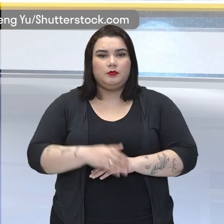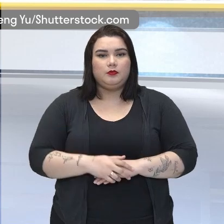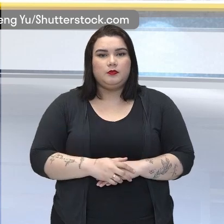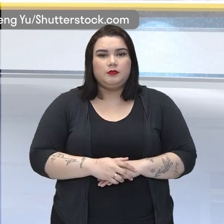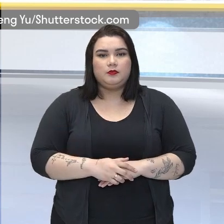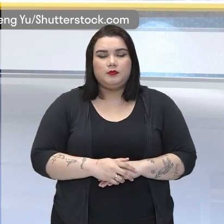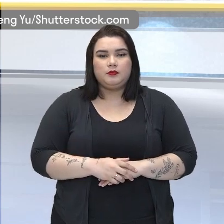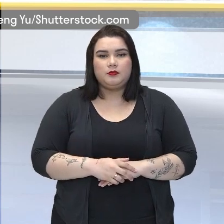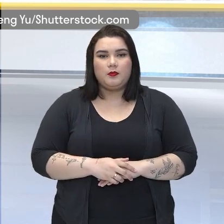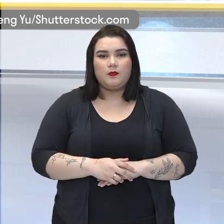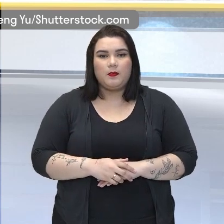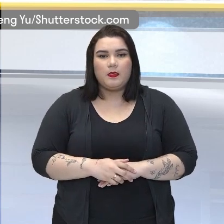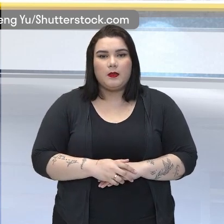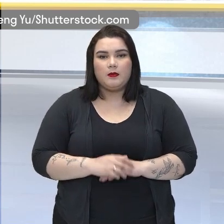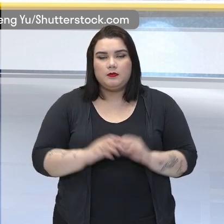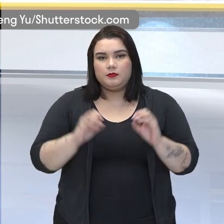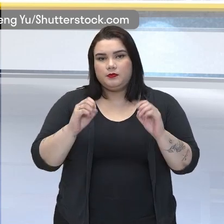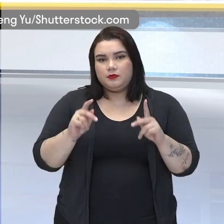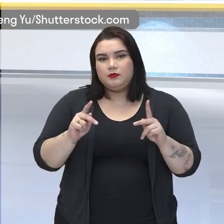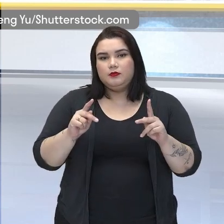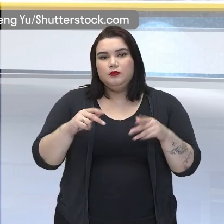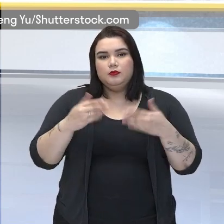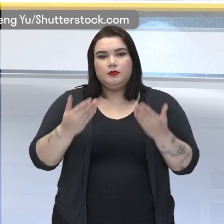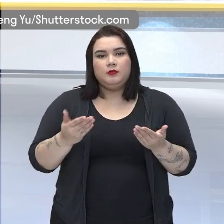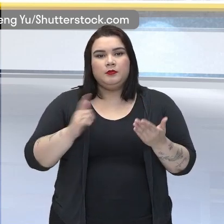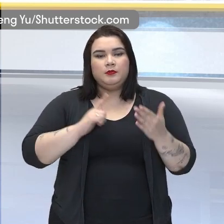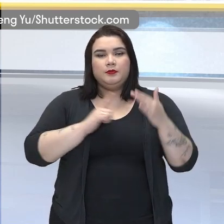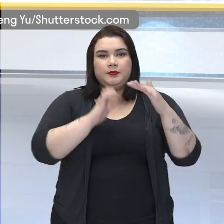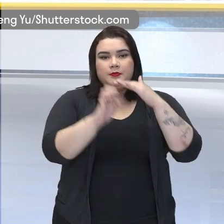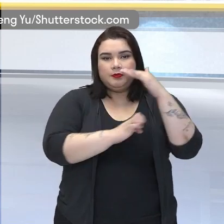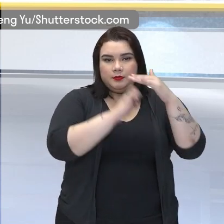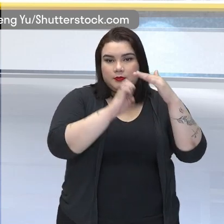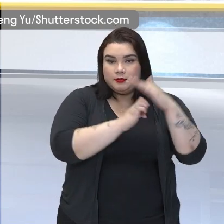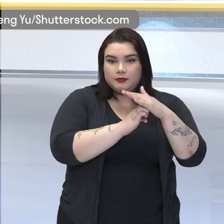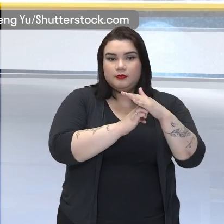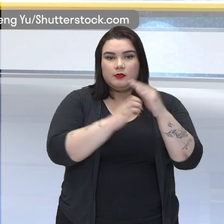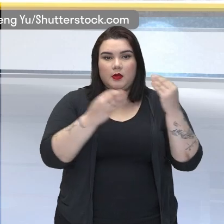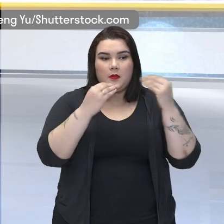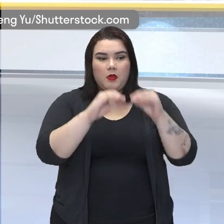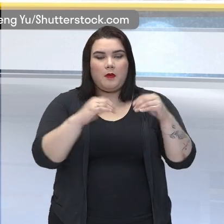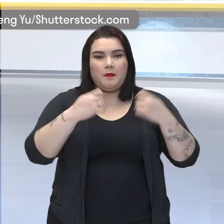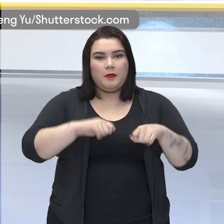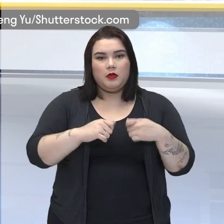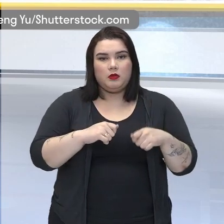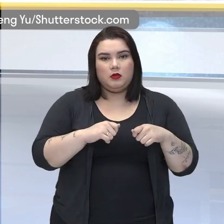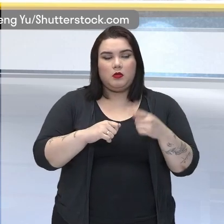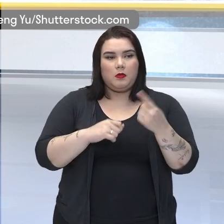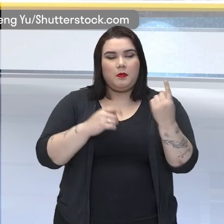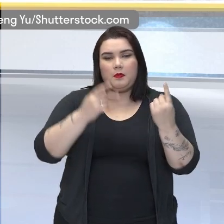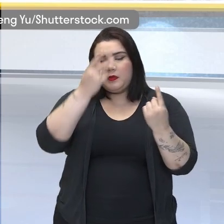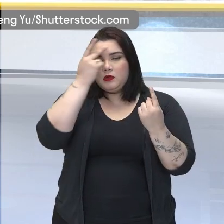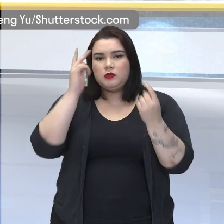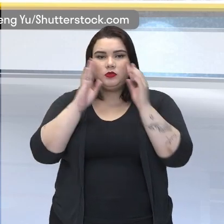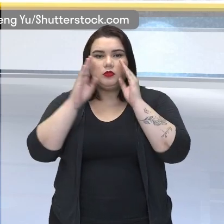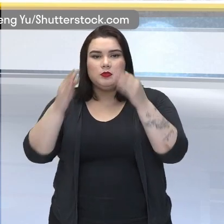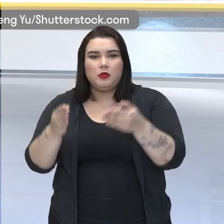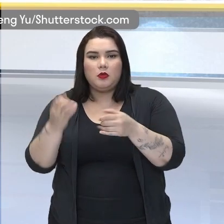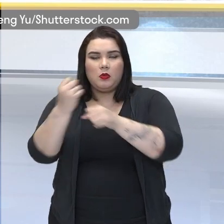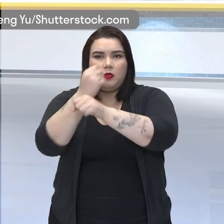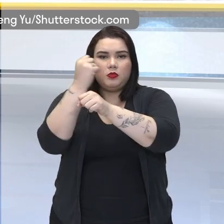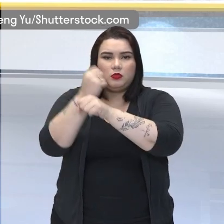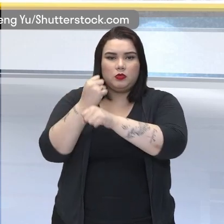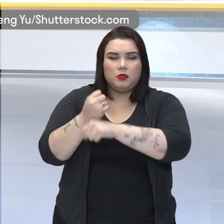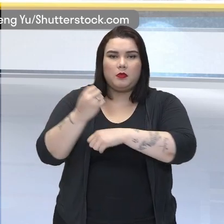suas necessidades. Então, tem um empresário que coloca lá, precisando especificamente de um construtor,